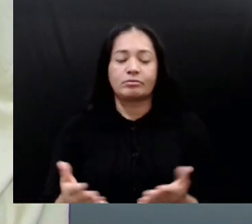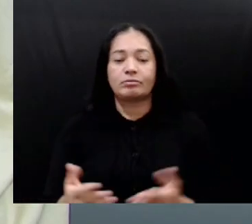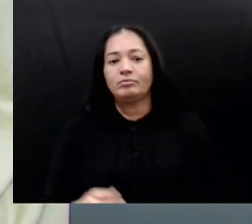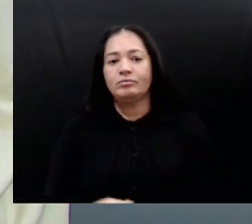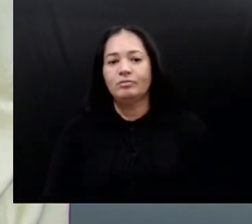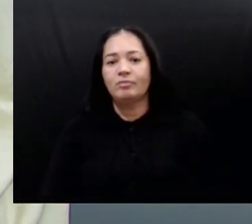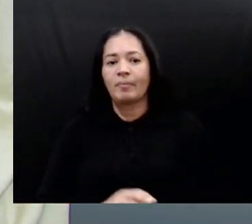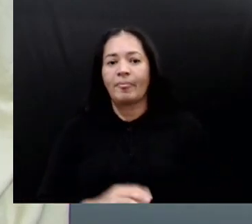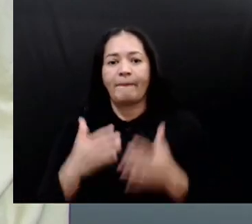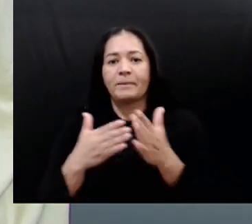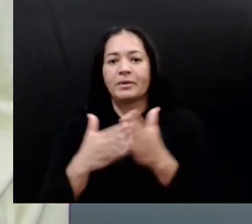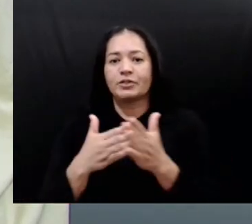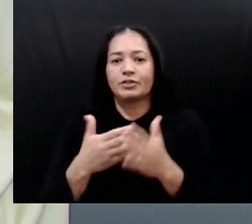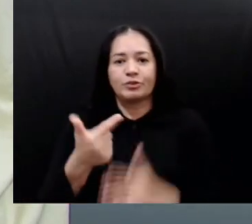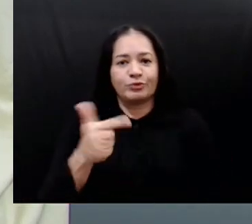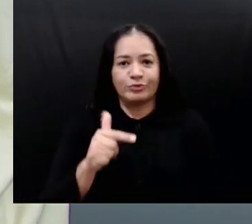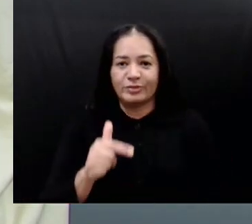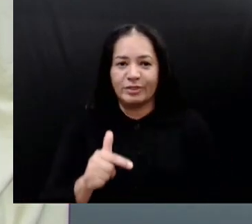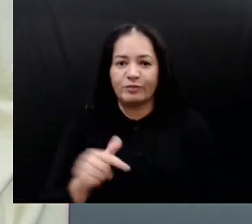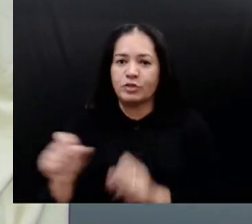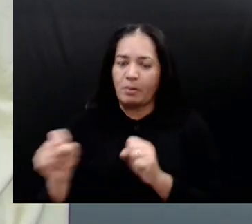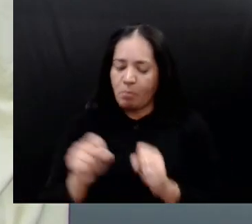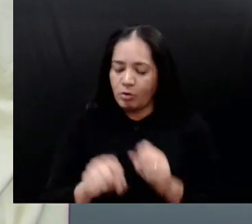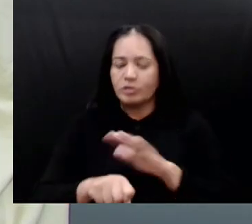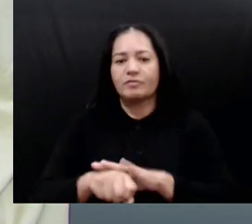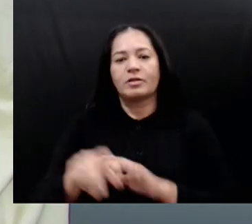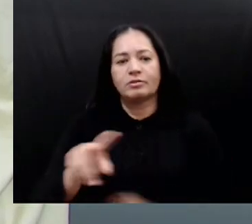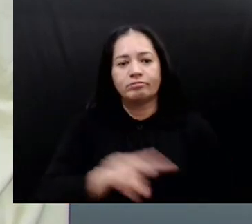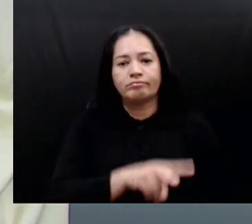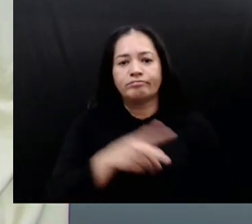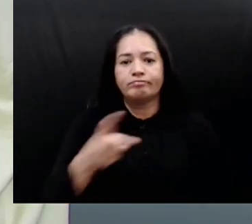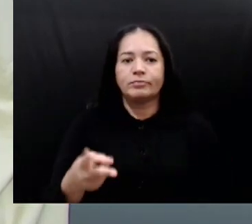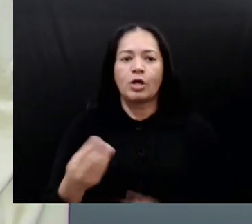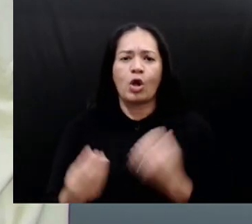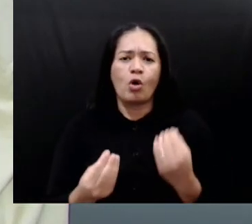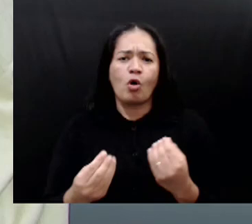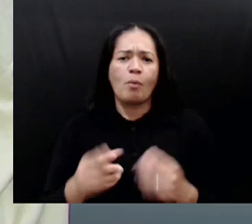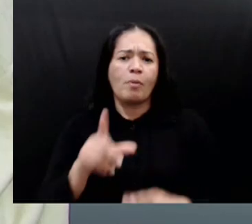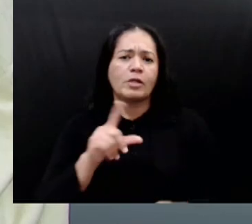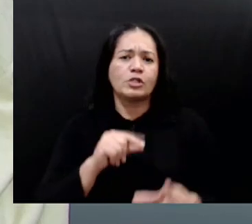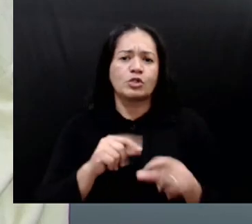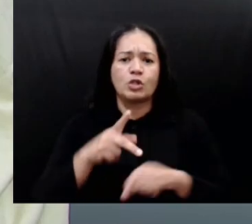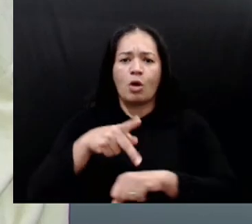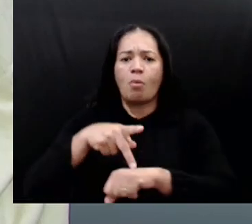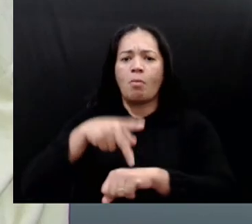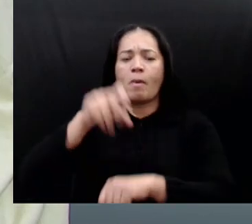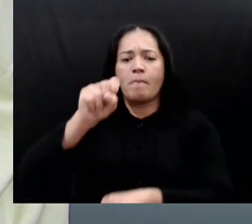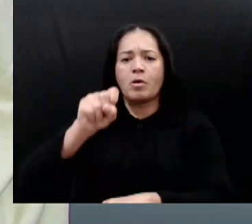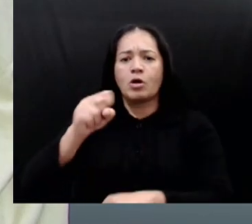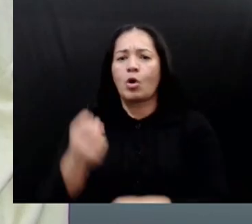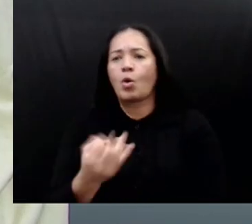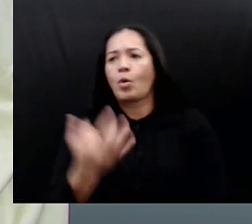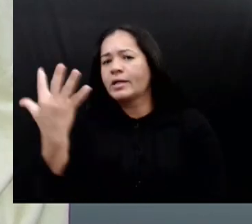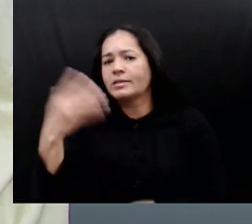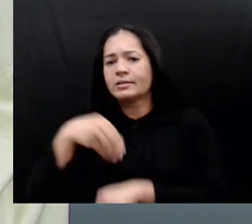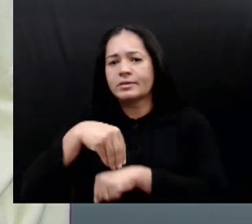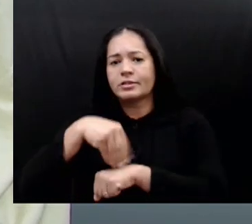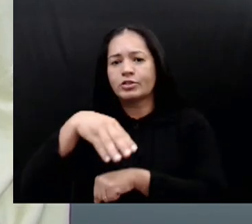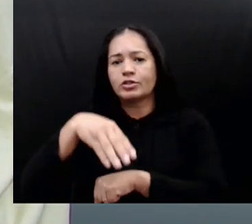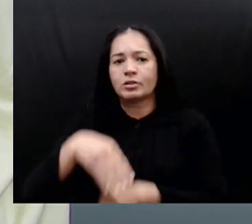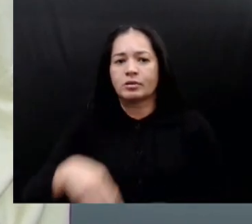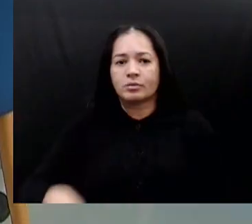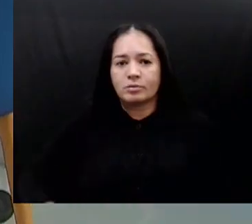de você fazer essa migração também. Como fazer para escolher uma pós-graduação? Quais as dicas que você dá? Olha, hoje